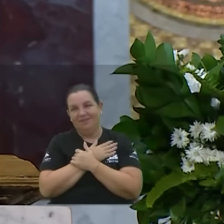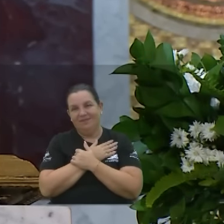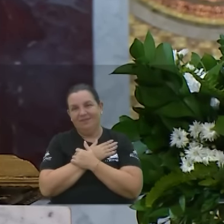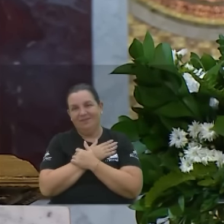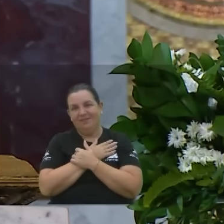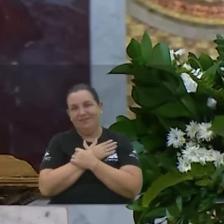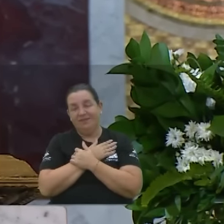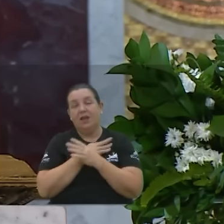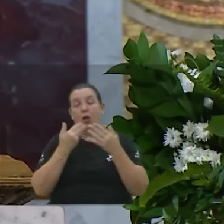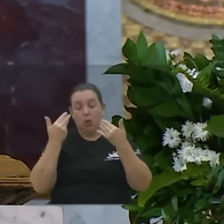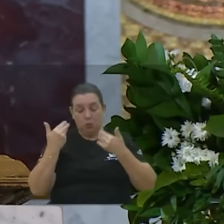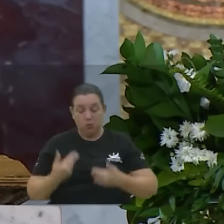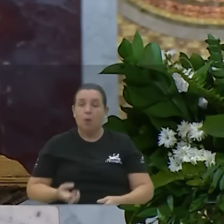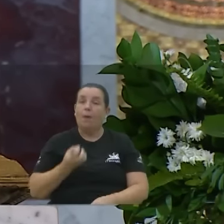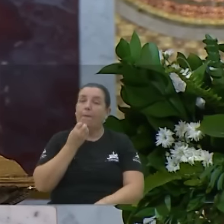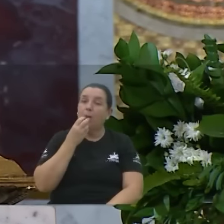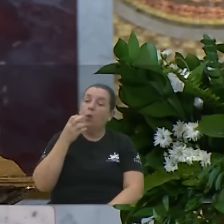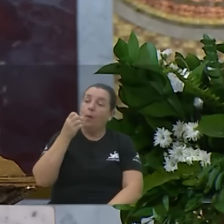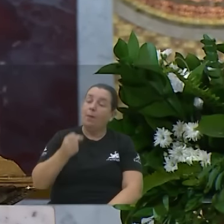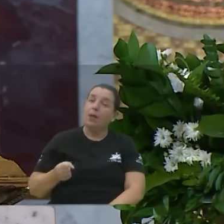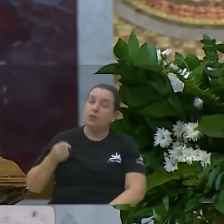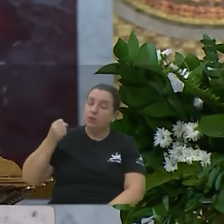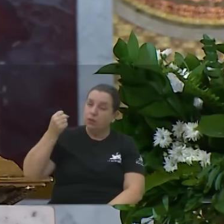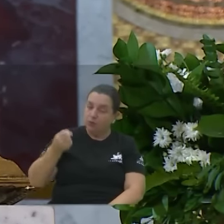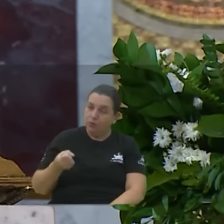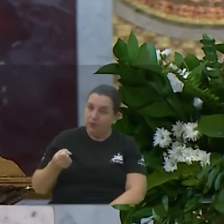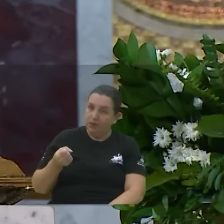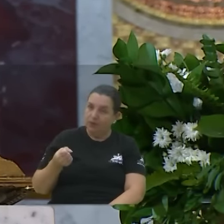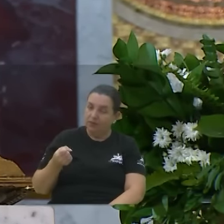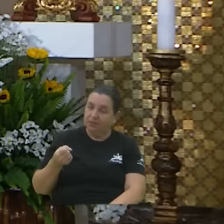Eu sou o bom pastor.